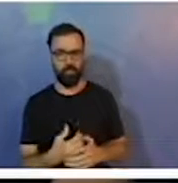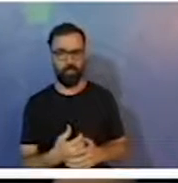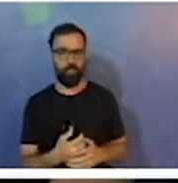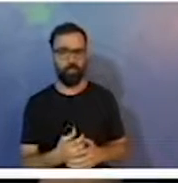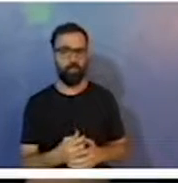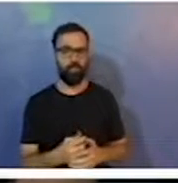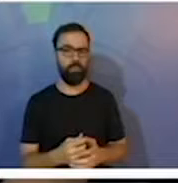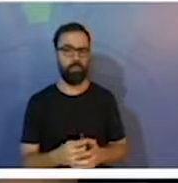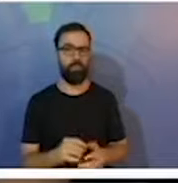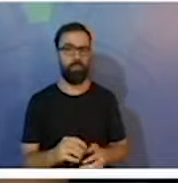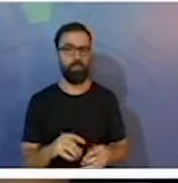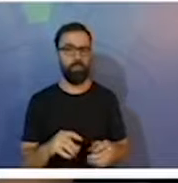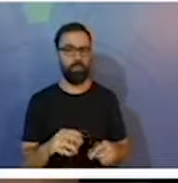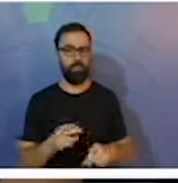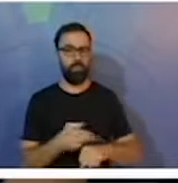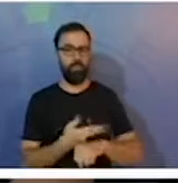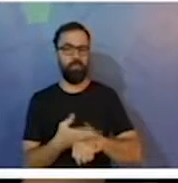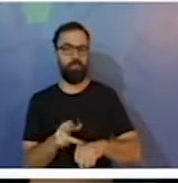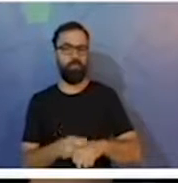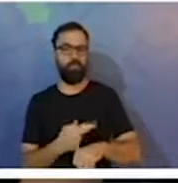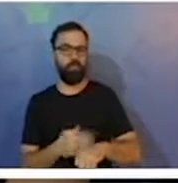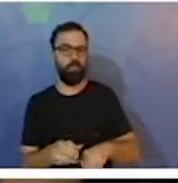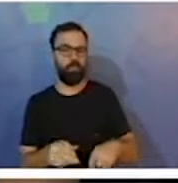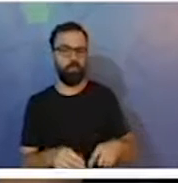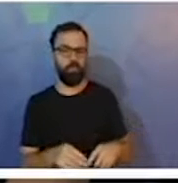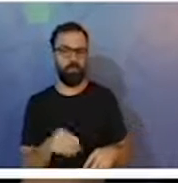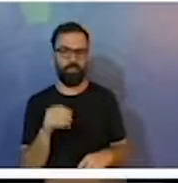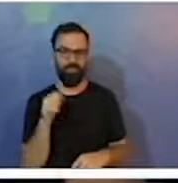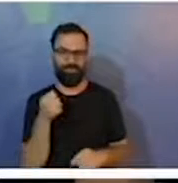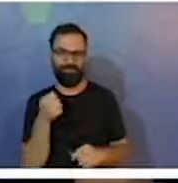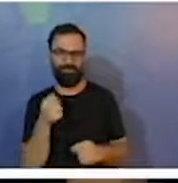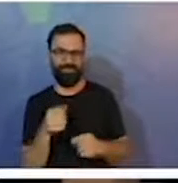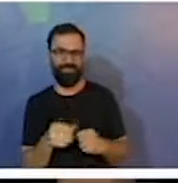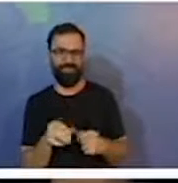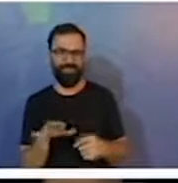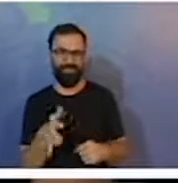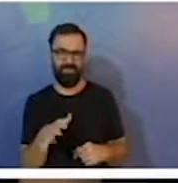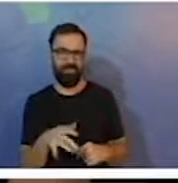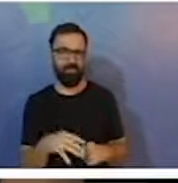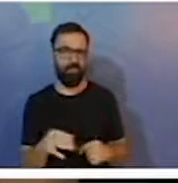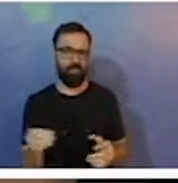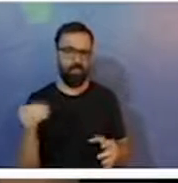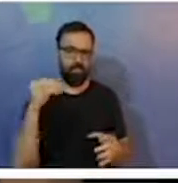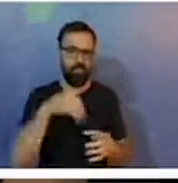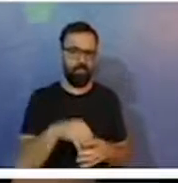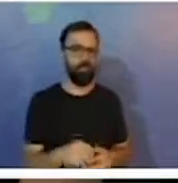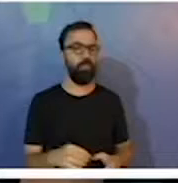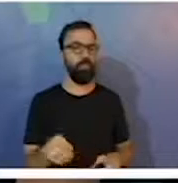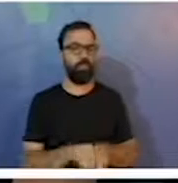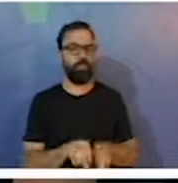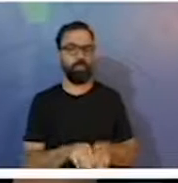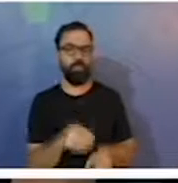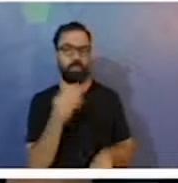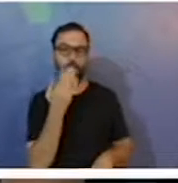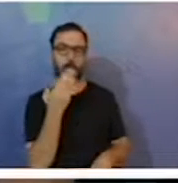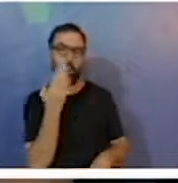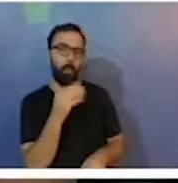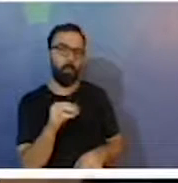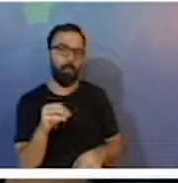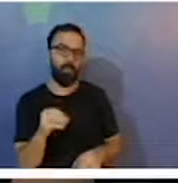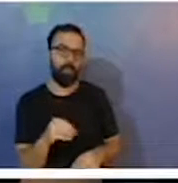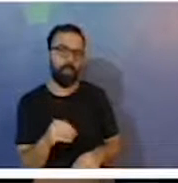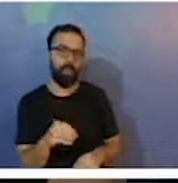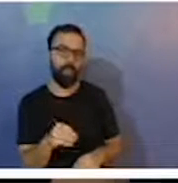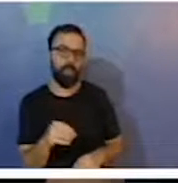acrescente uma barra de 100 gramas de chocolate meio amargo e em uma colher de chá de Café sem açúcar de